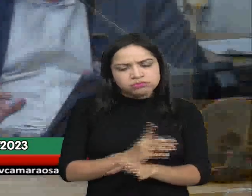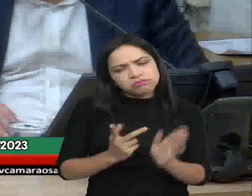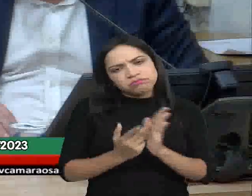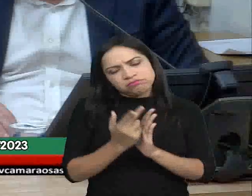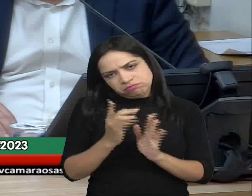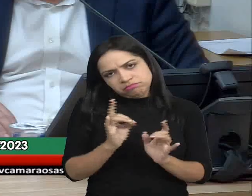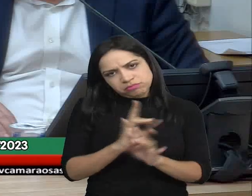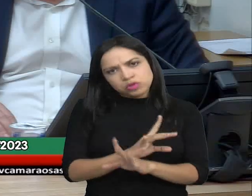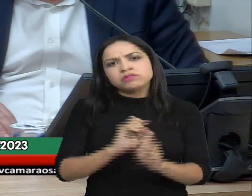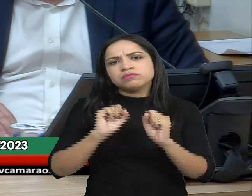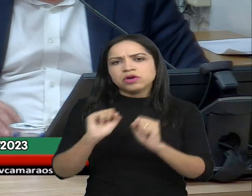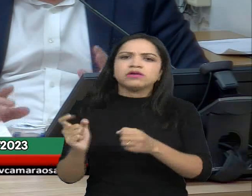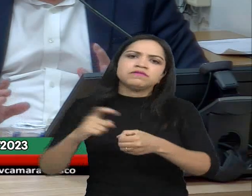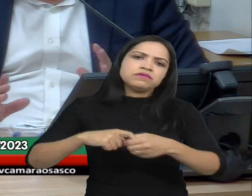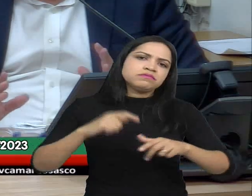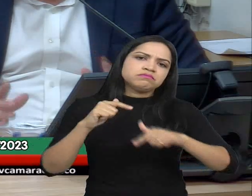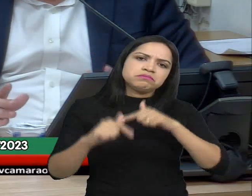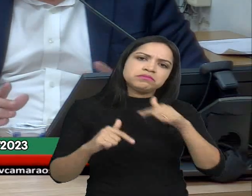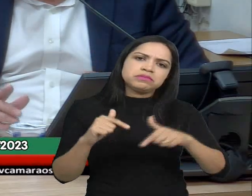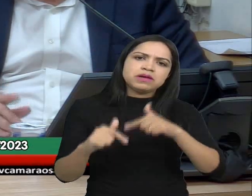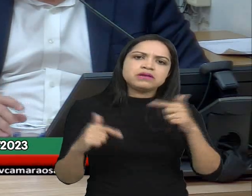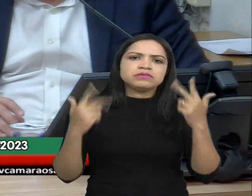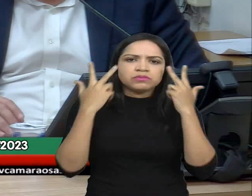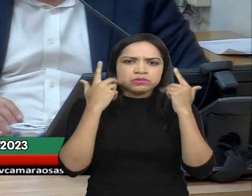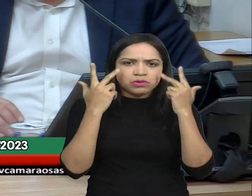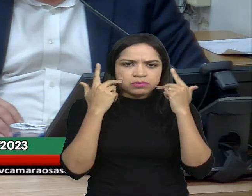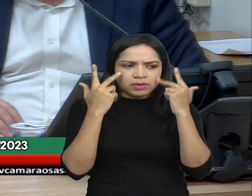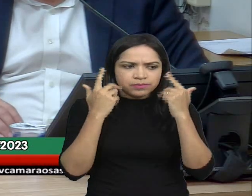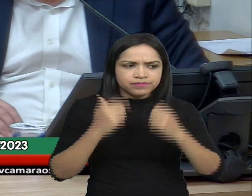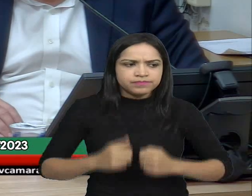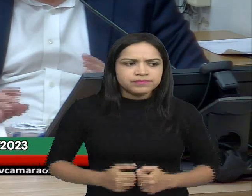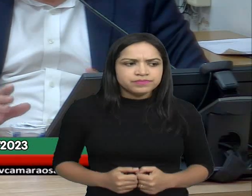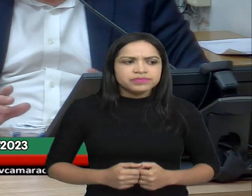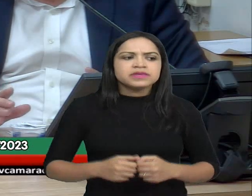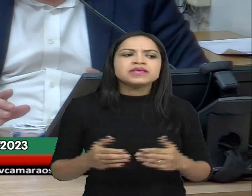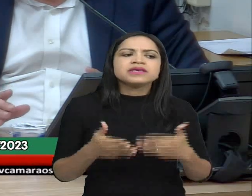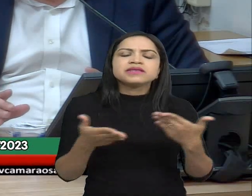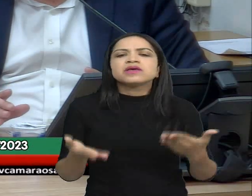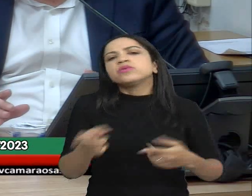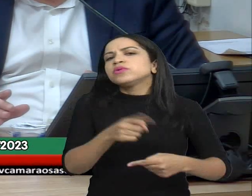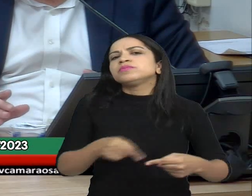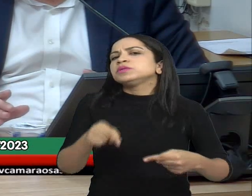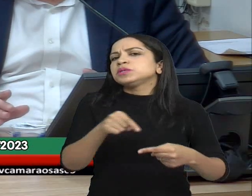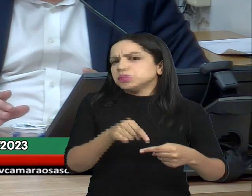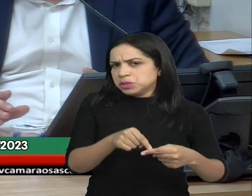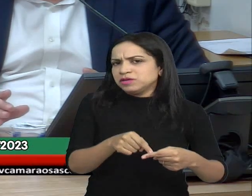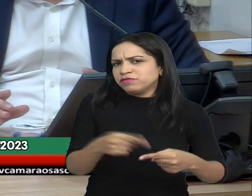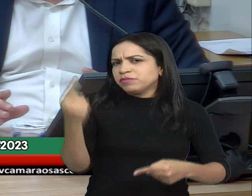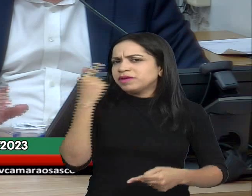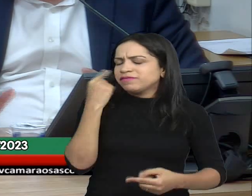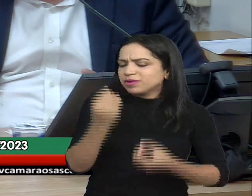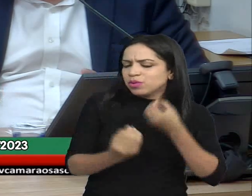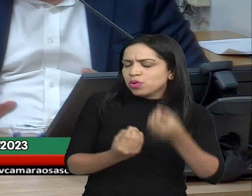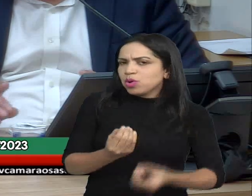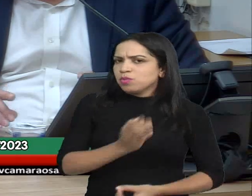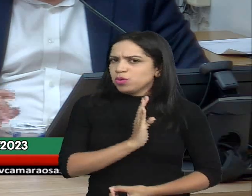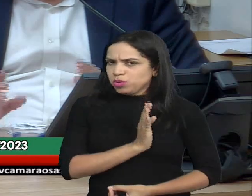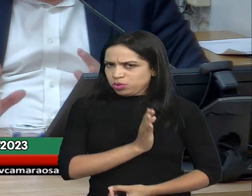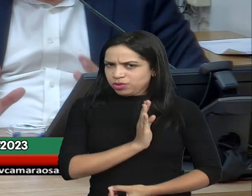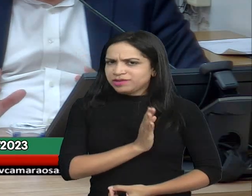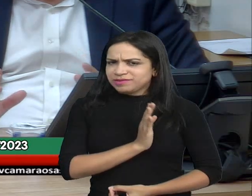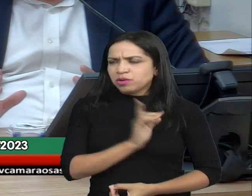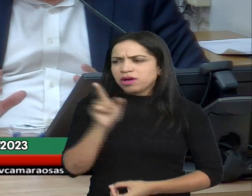motivo da gente manipular o coração é justamente para... É uma pergunta muito